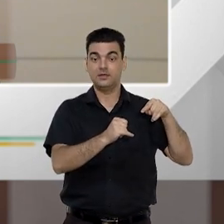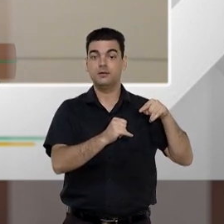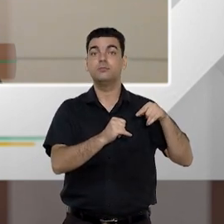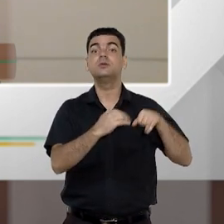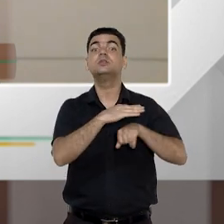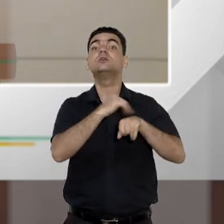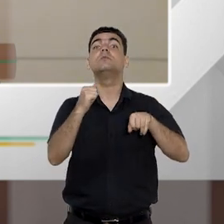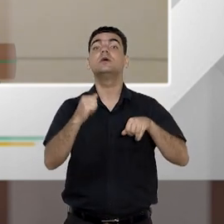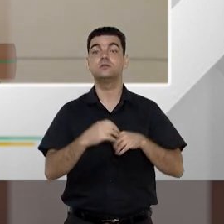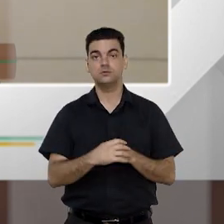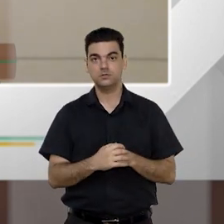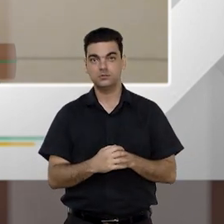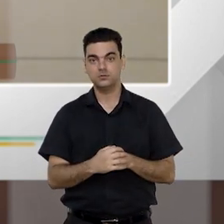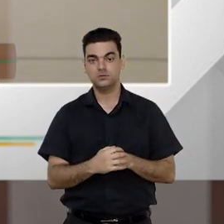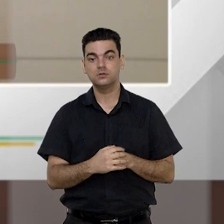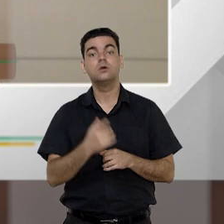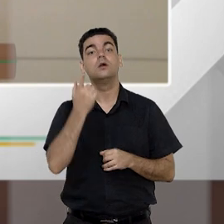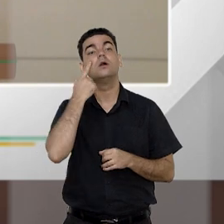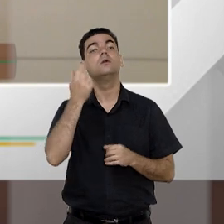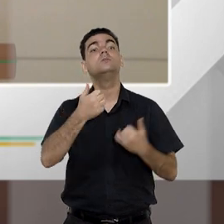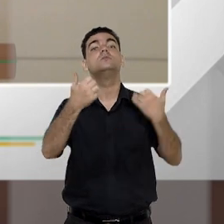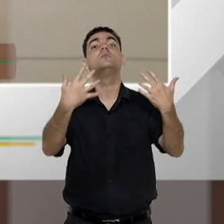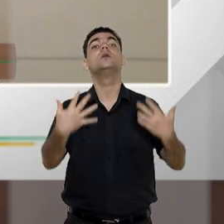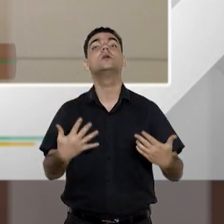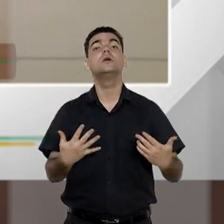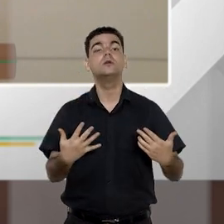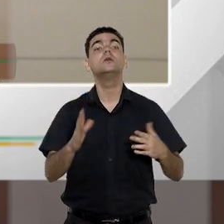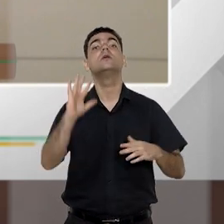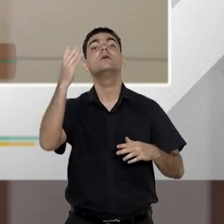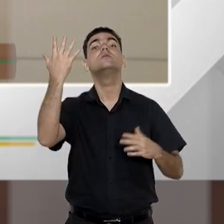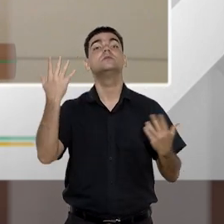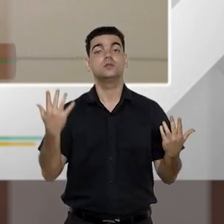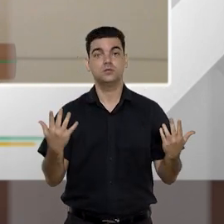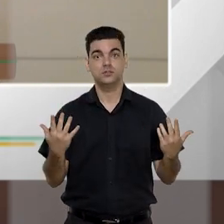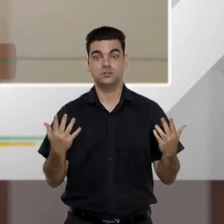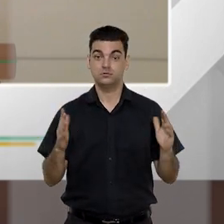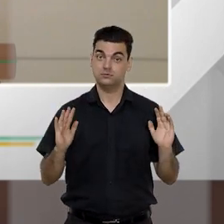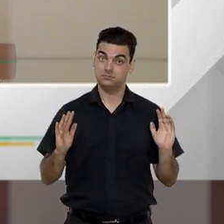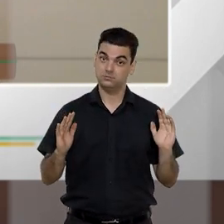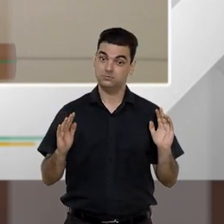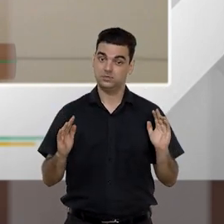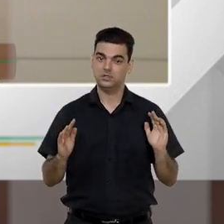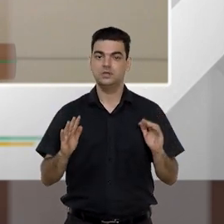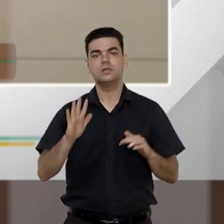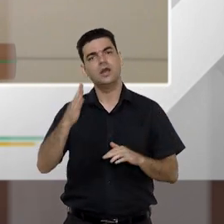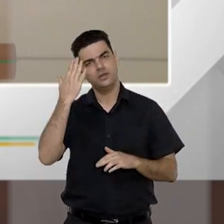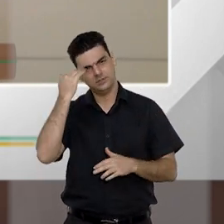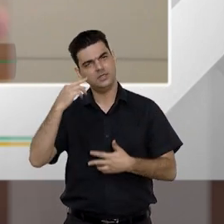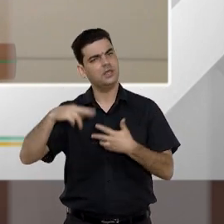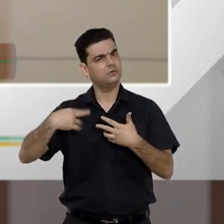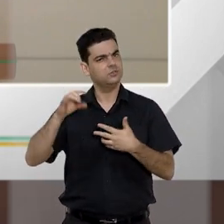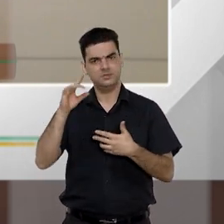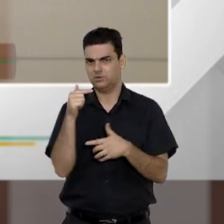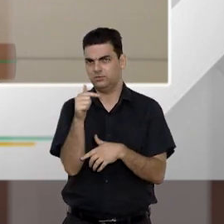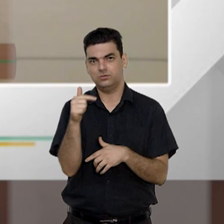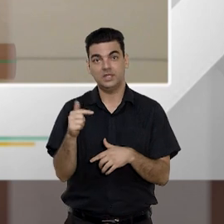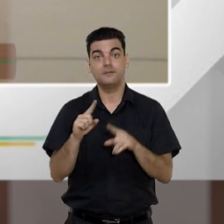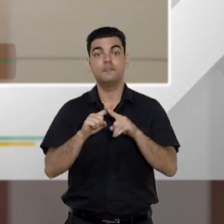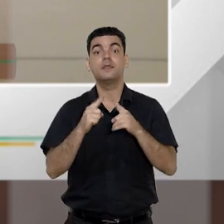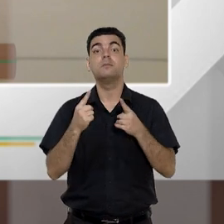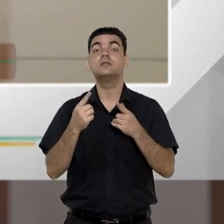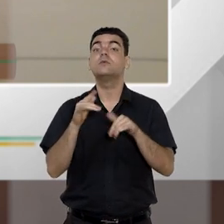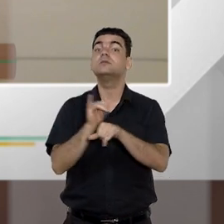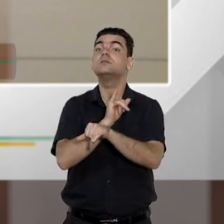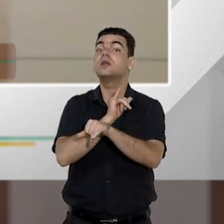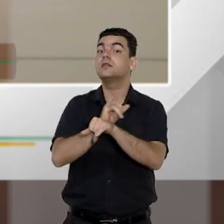o STJ pode ser provocado, ele pode ser instado a dar a palavra final. Ou seja, de certa maneira, embora não haja o recurso